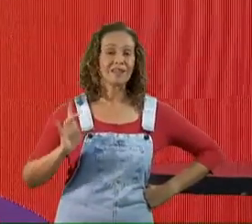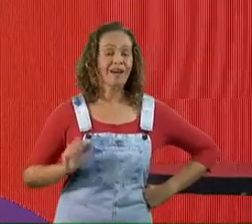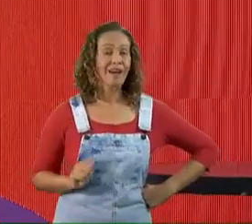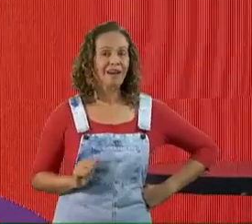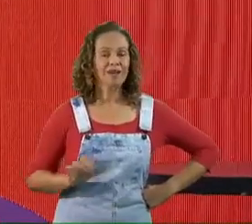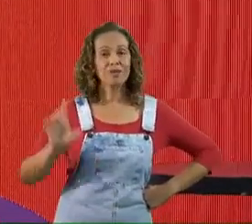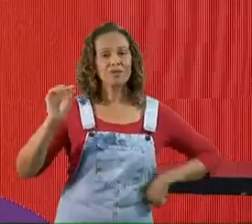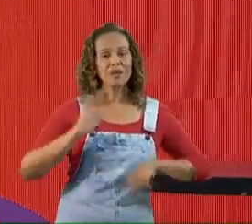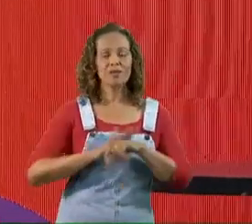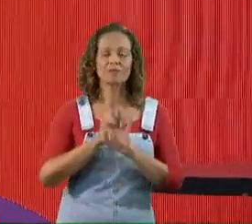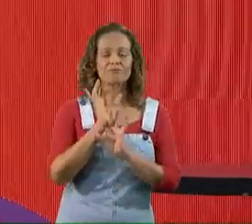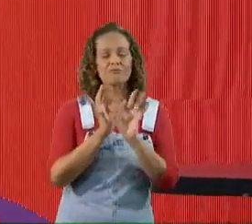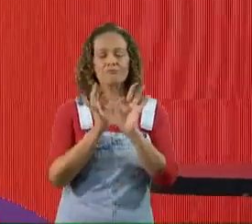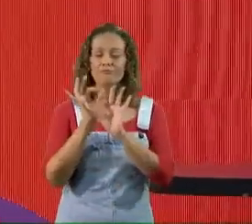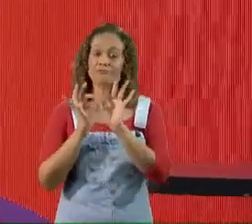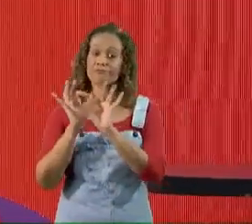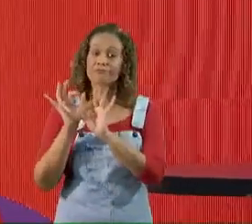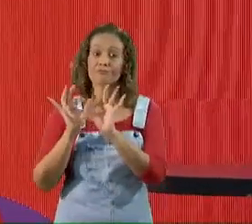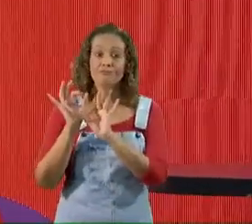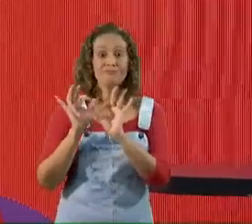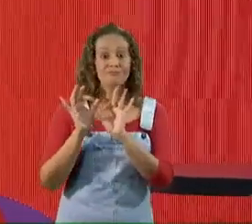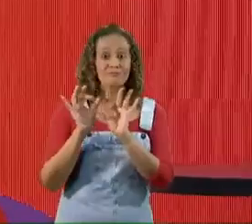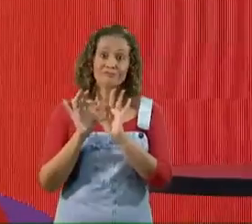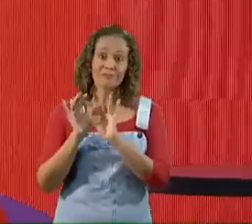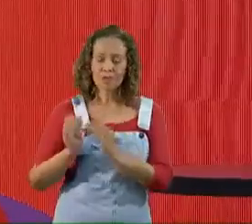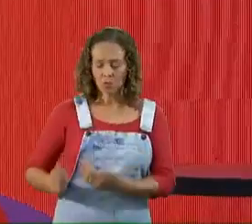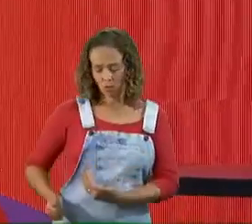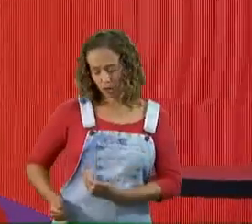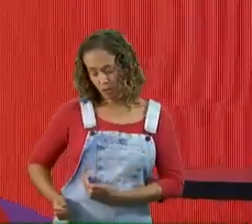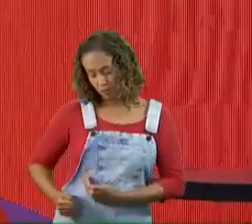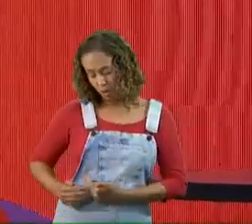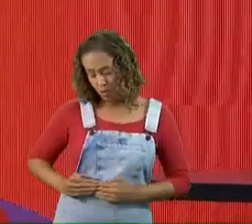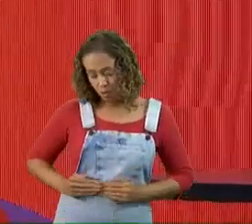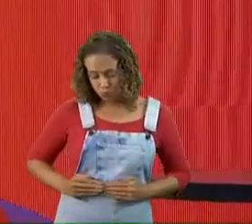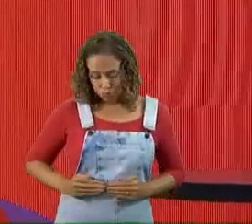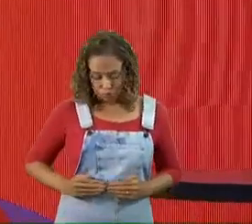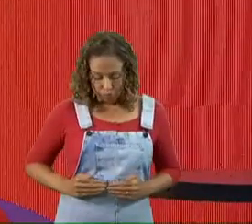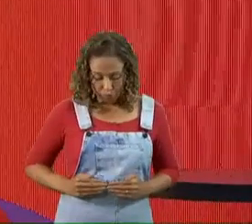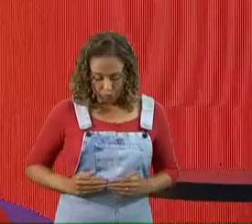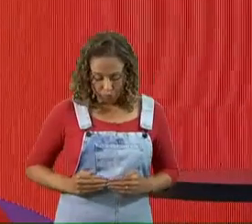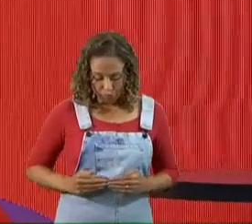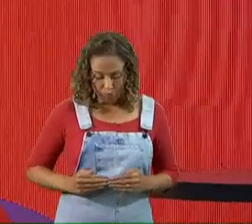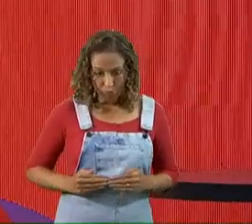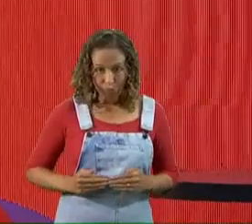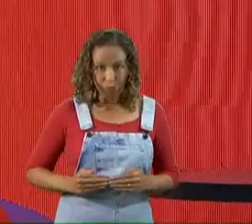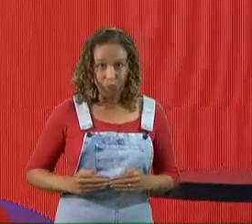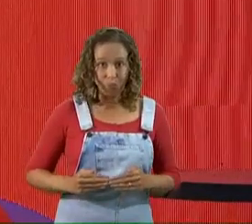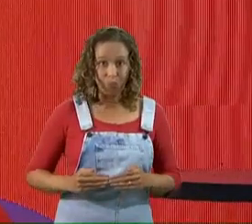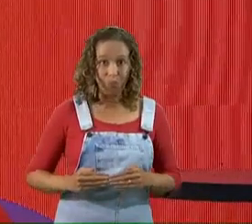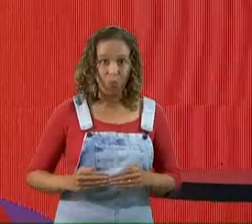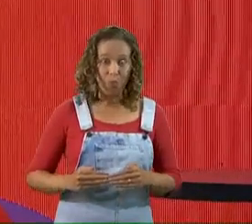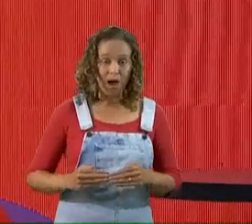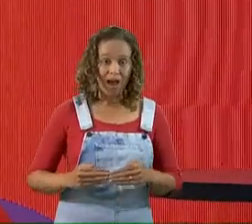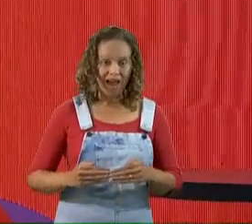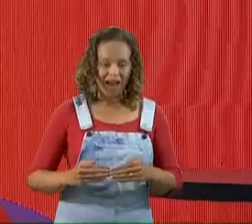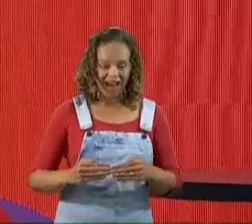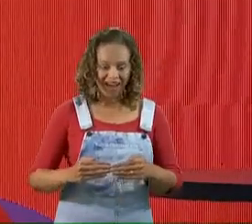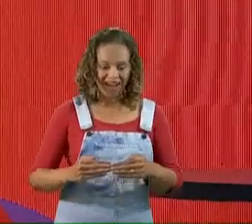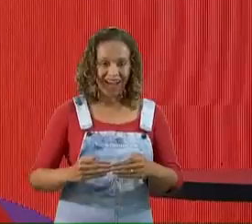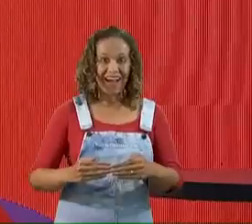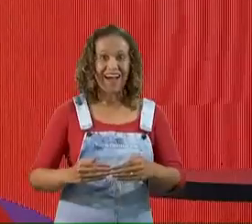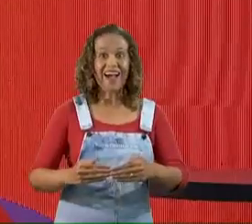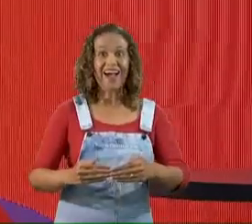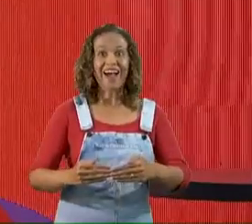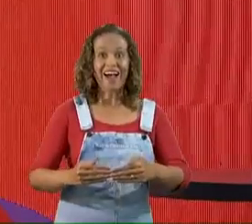O tempo passou e você cresceu dentro da barriga da sua mãe. E os meses foram